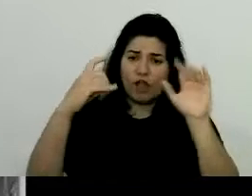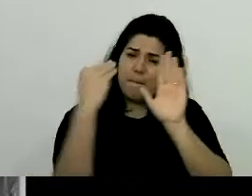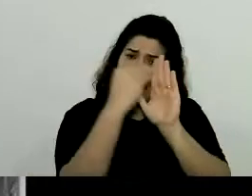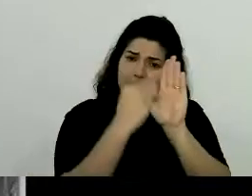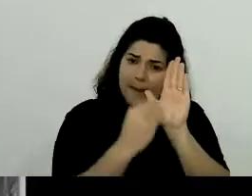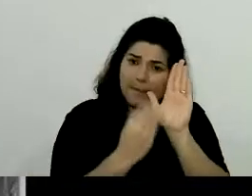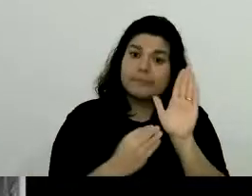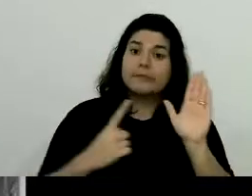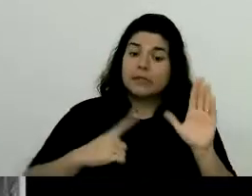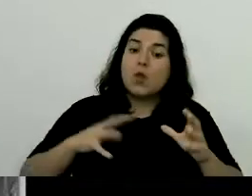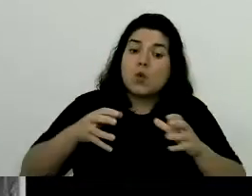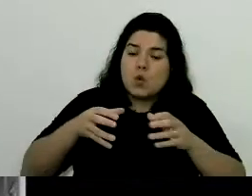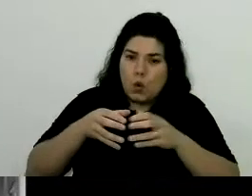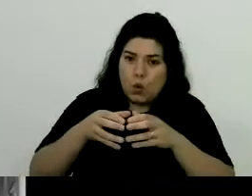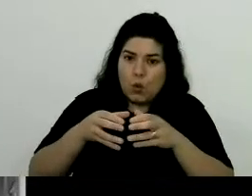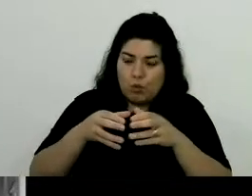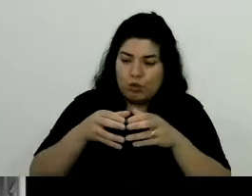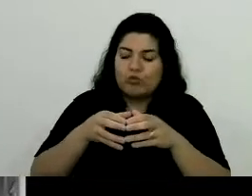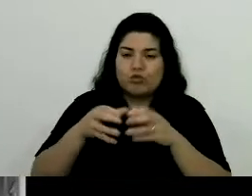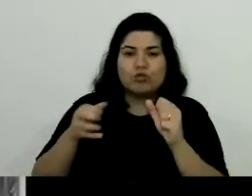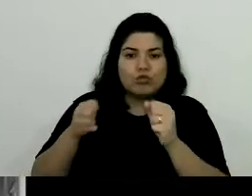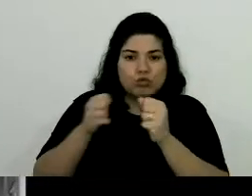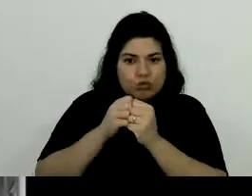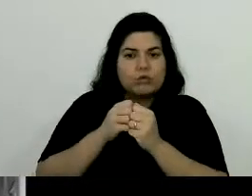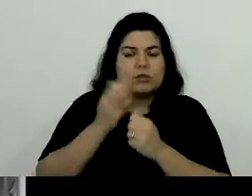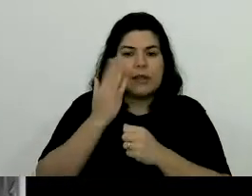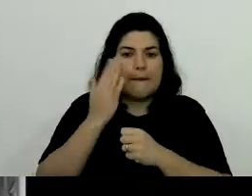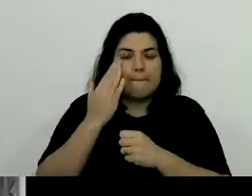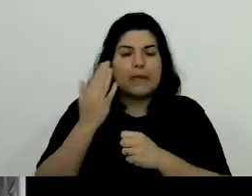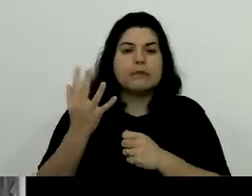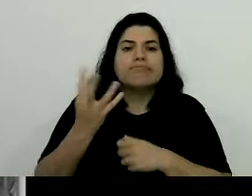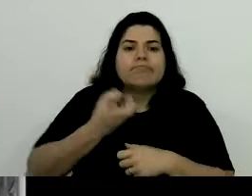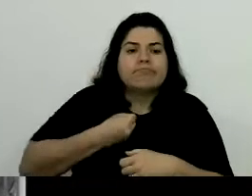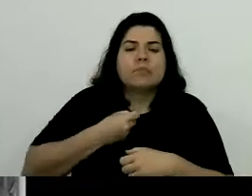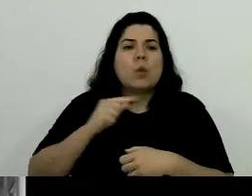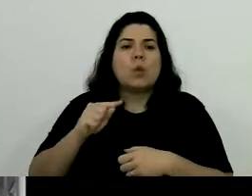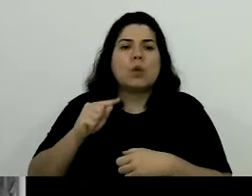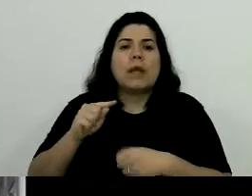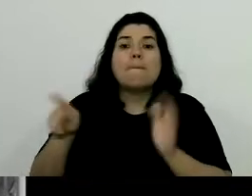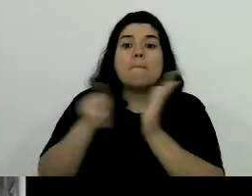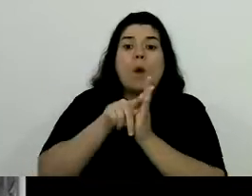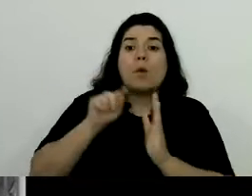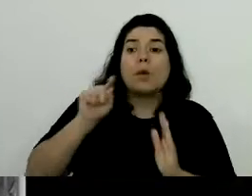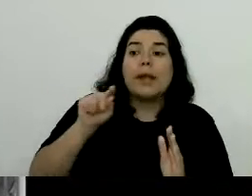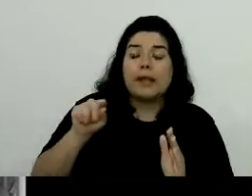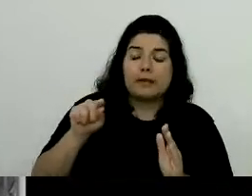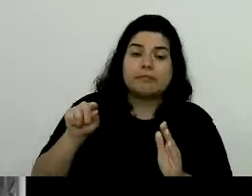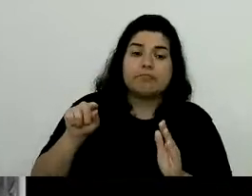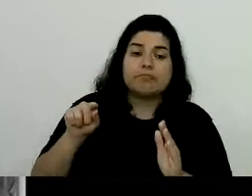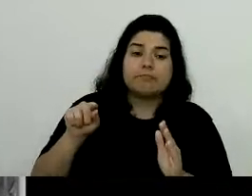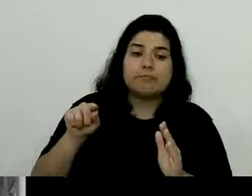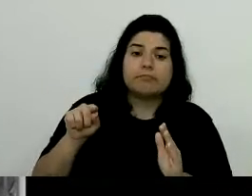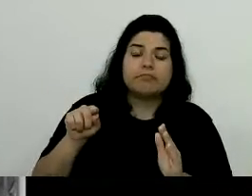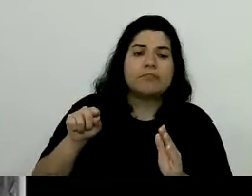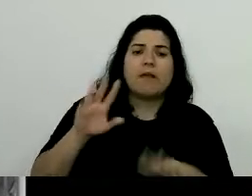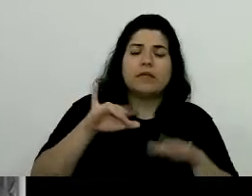multidisciplinar está junta, inclusive para saber questões de custódia, história da custódia. Por que que um arquivo tem tantas lacunas? Por que